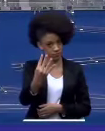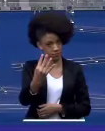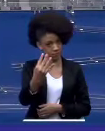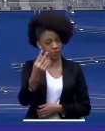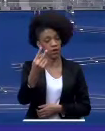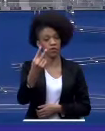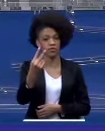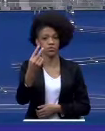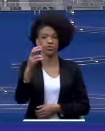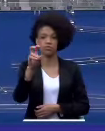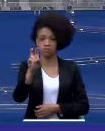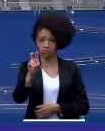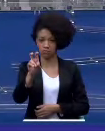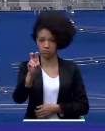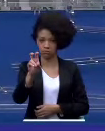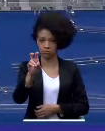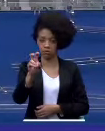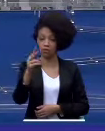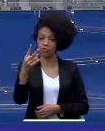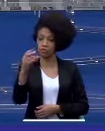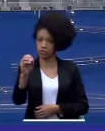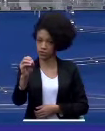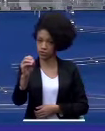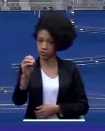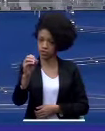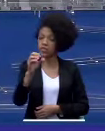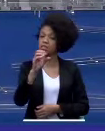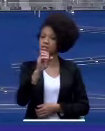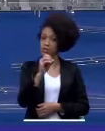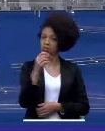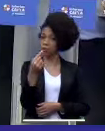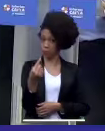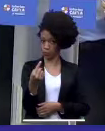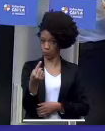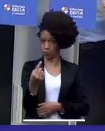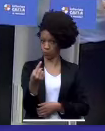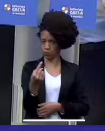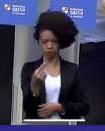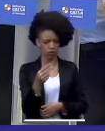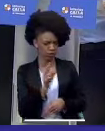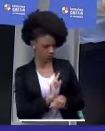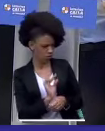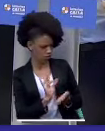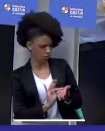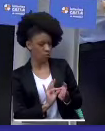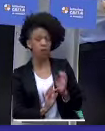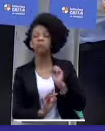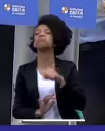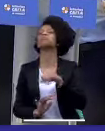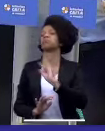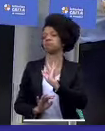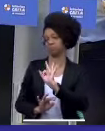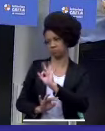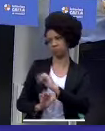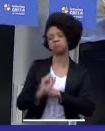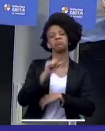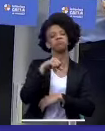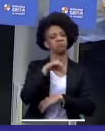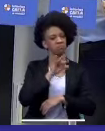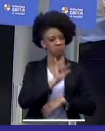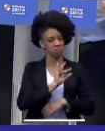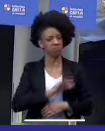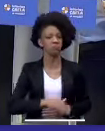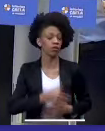7604 25 2001 auditores confirmam em confirmo